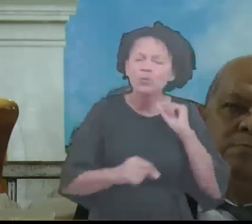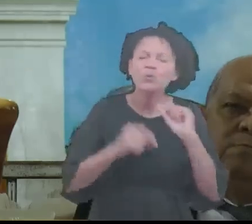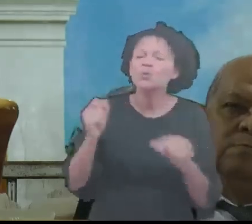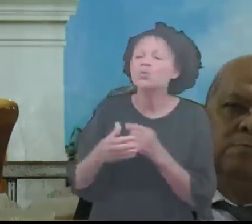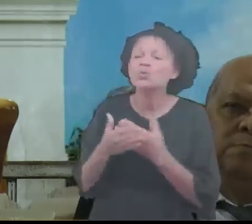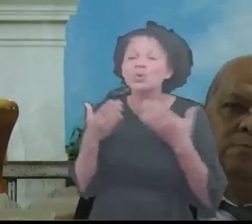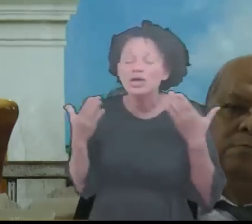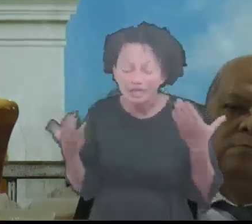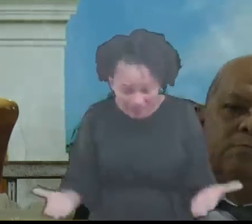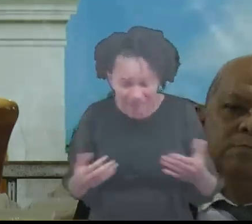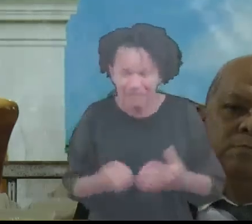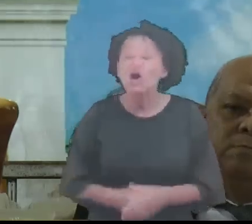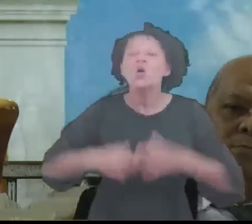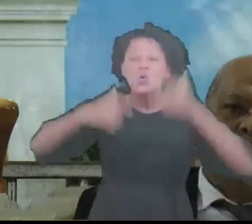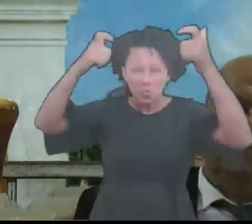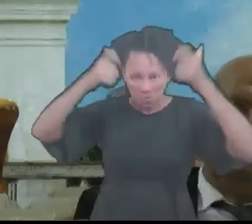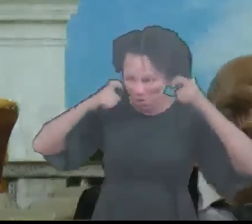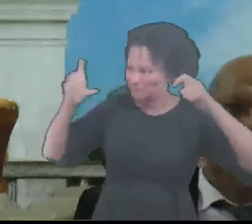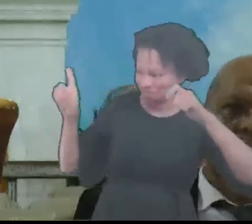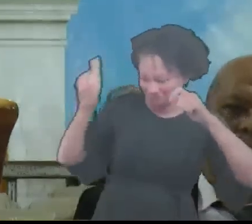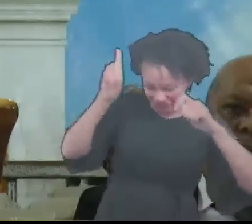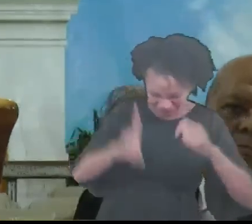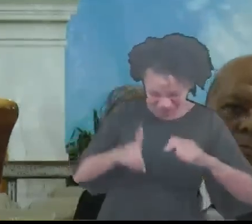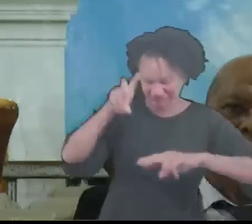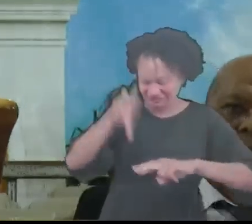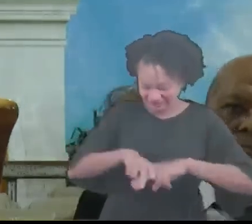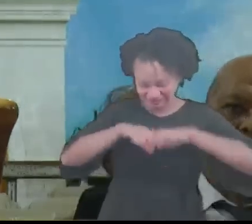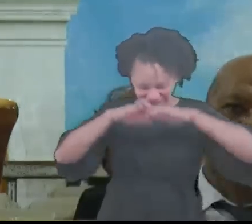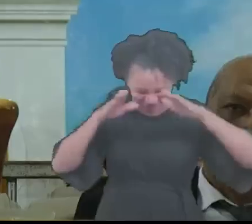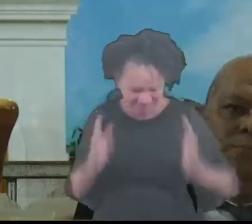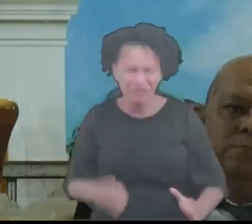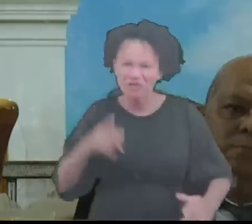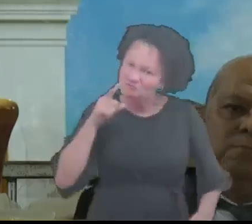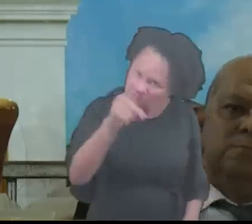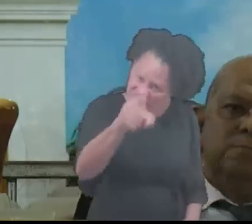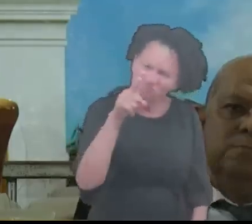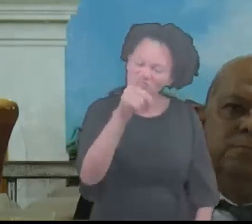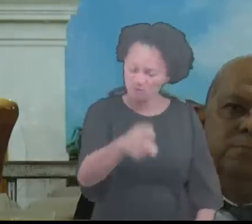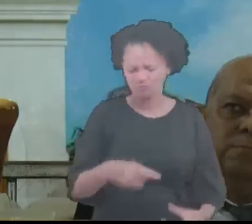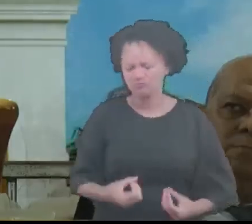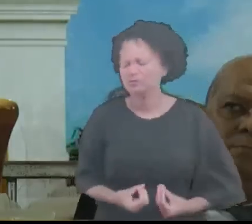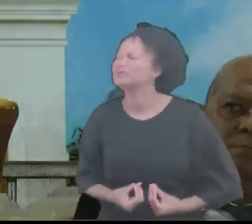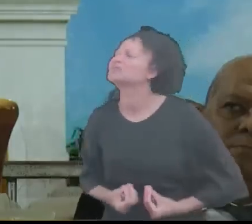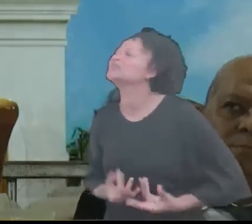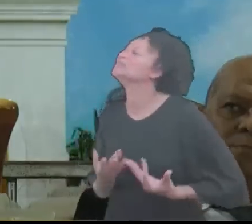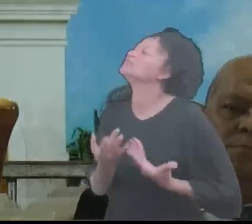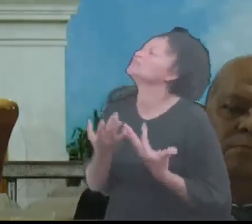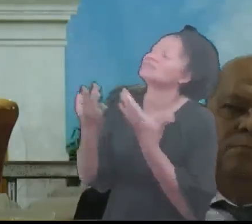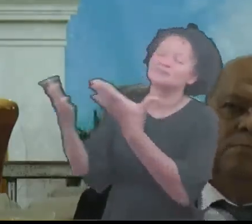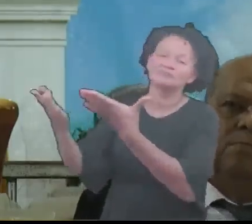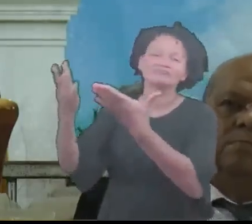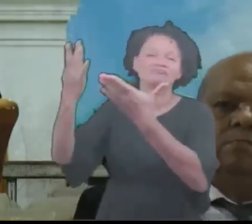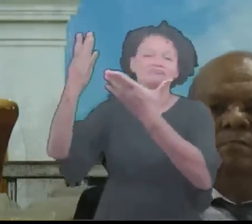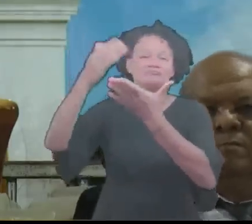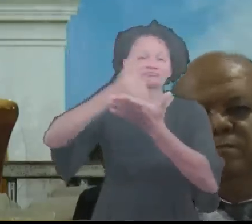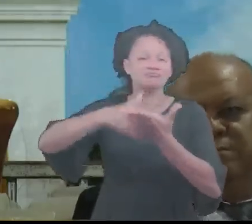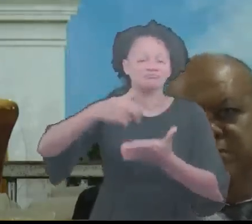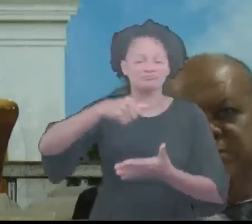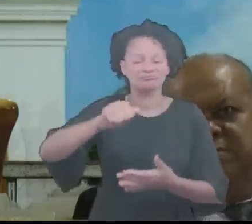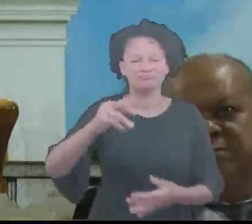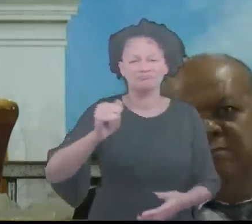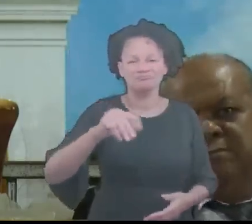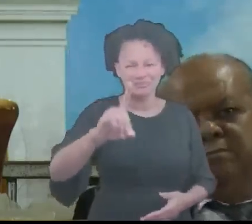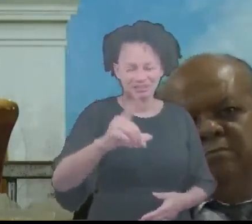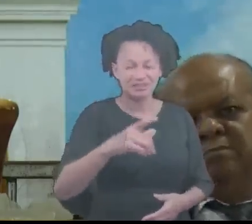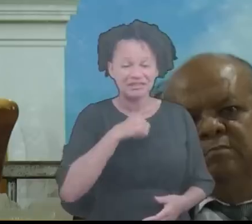que enquanto o rei está sentado à mesa, você está oferecendo o seu nardo. Quem